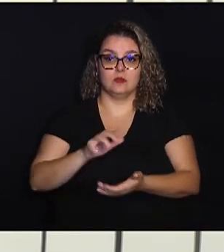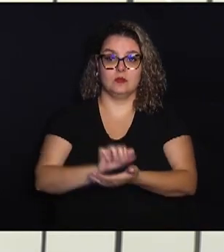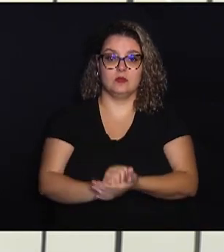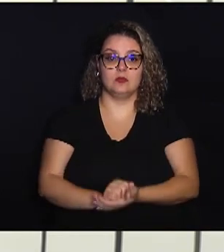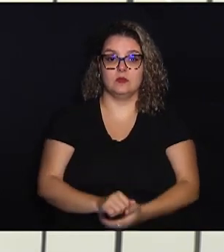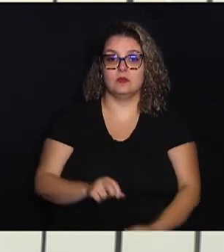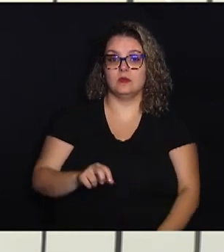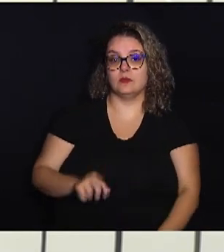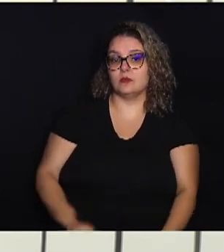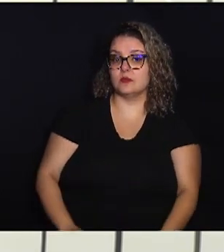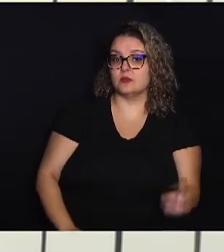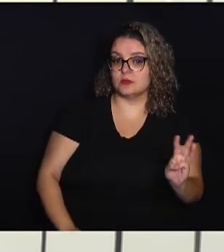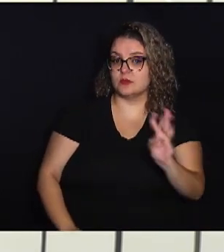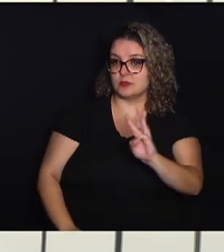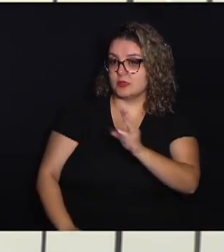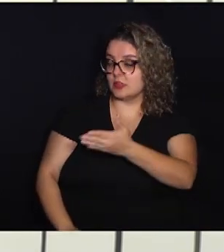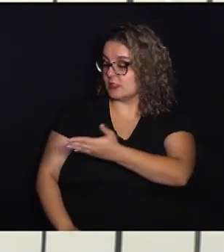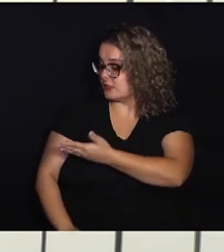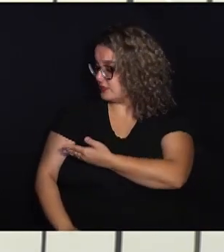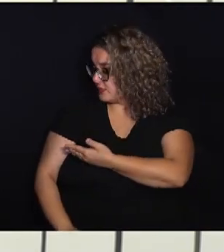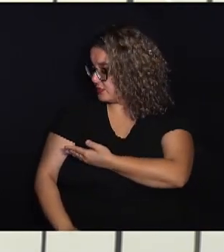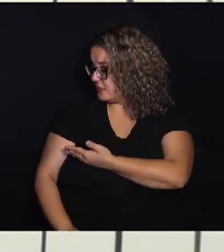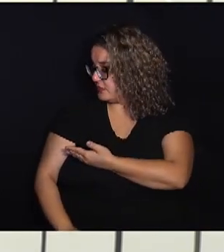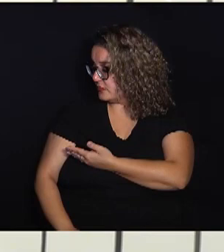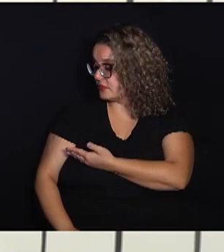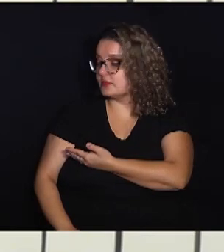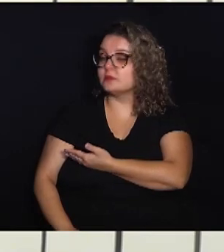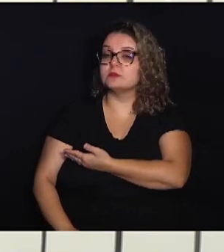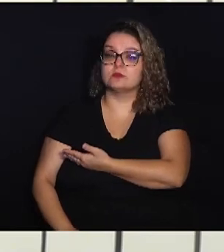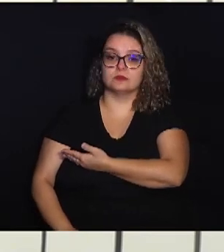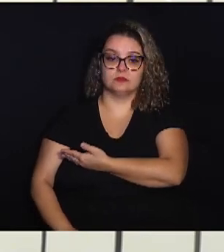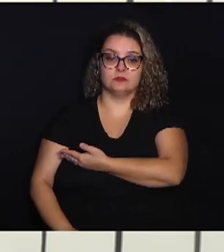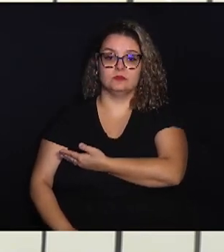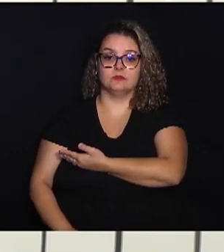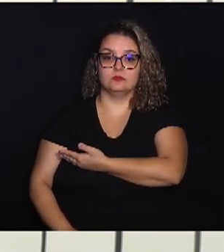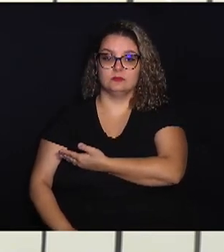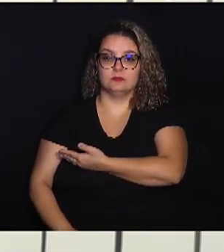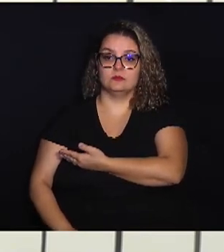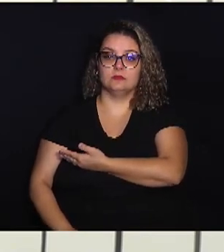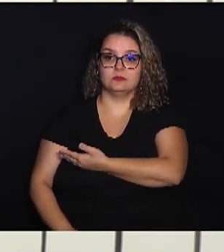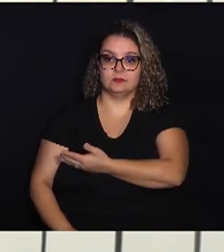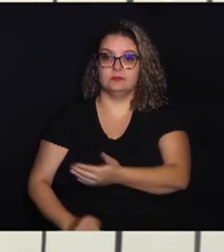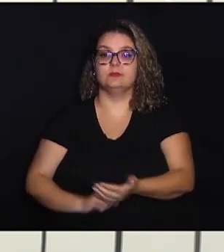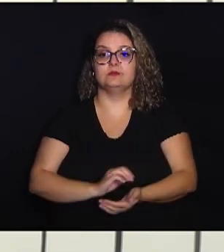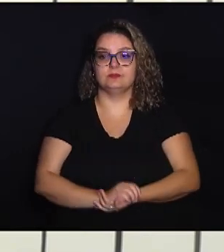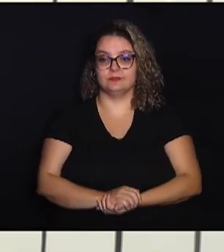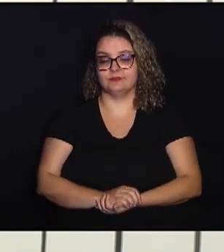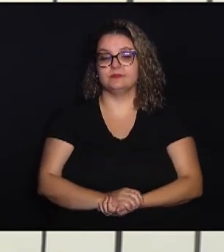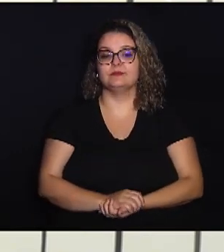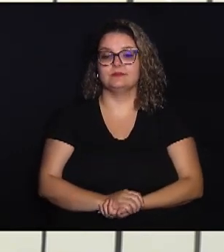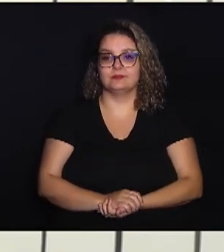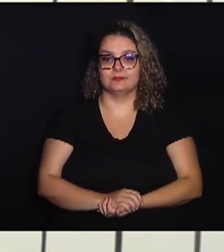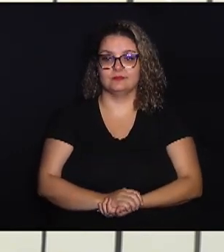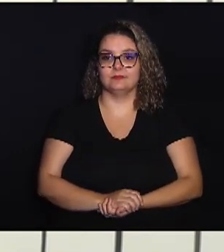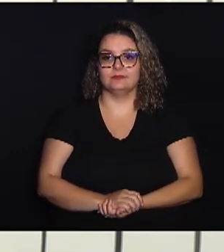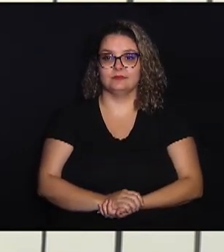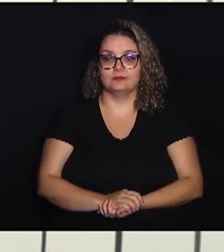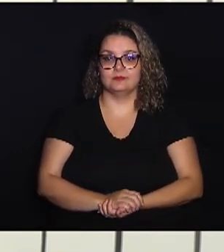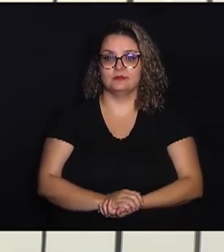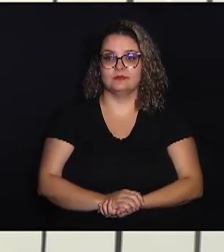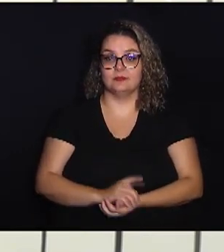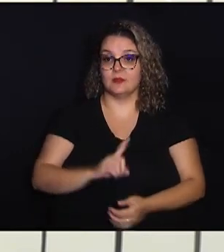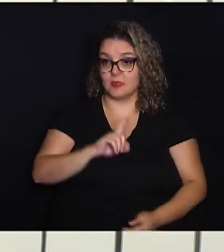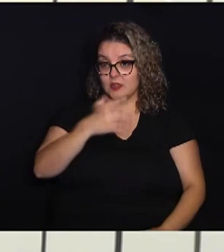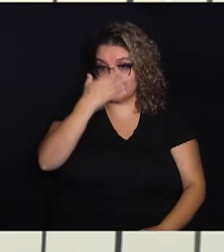vestibulinhoetec.com.br. Não esqueça, então, de